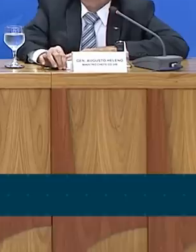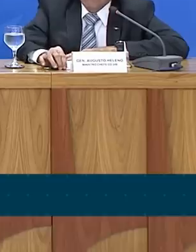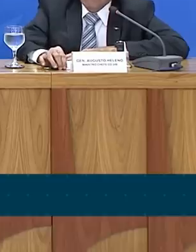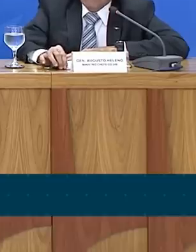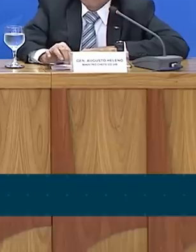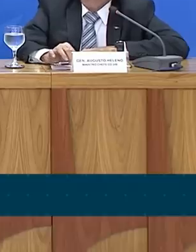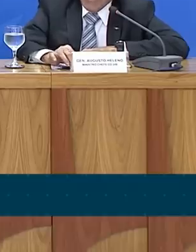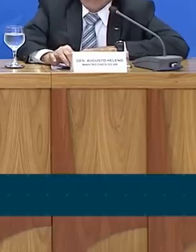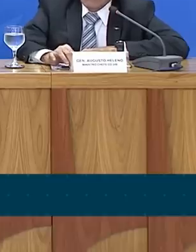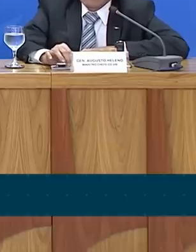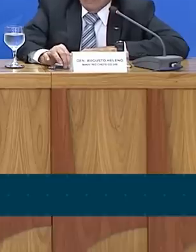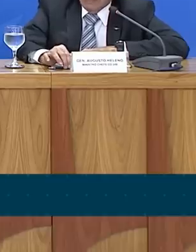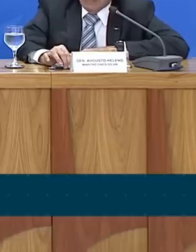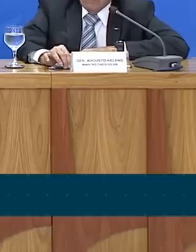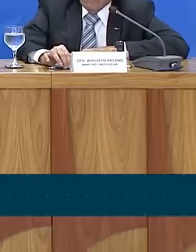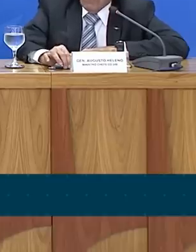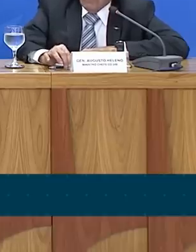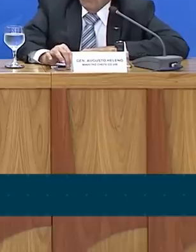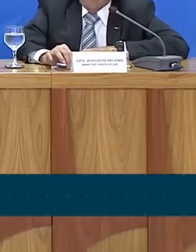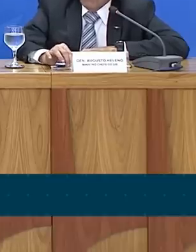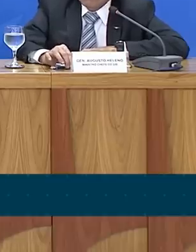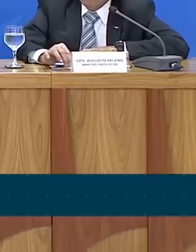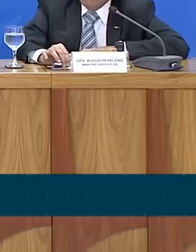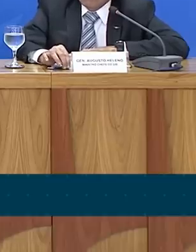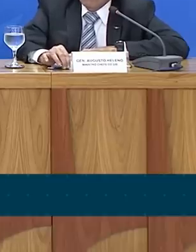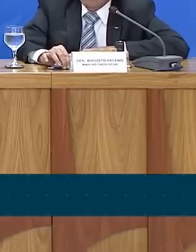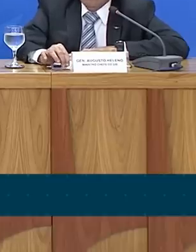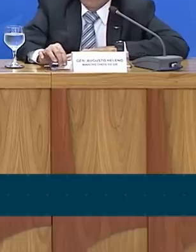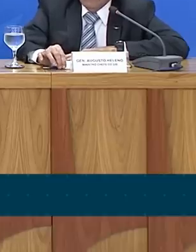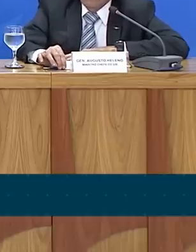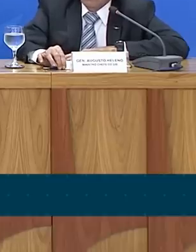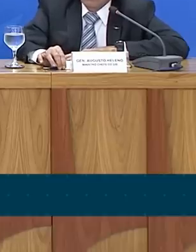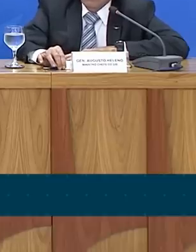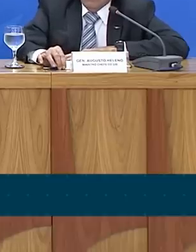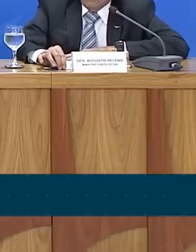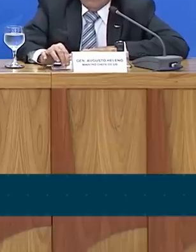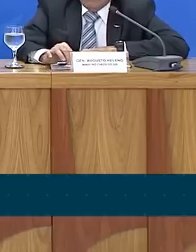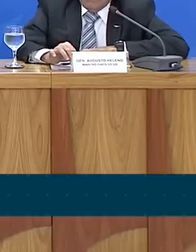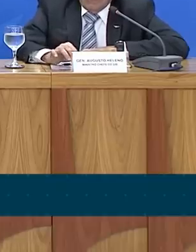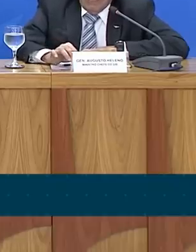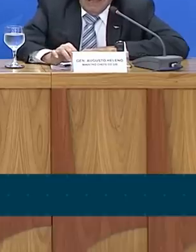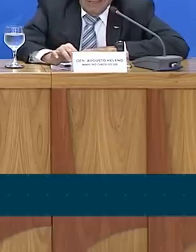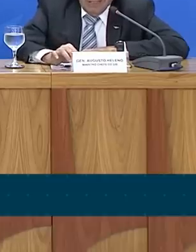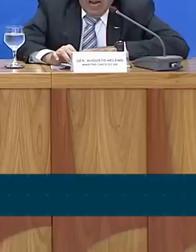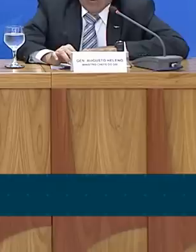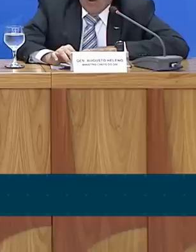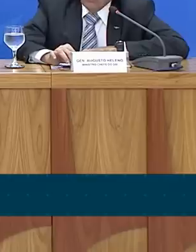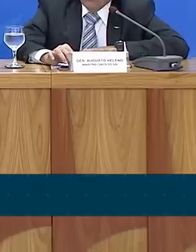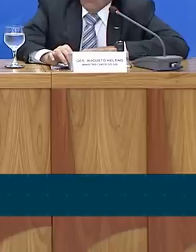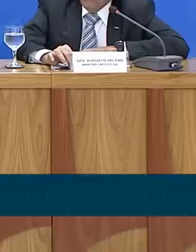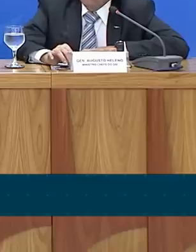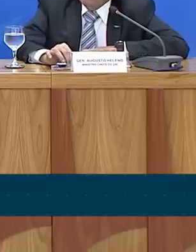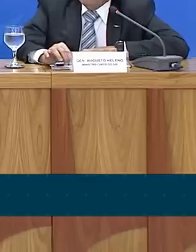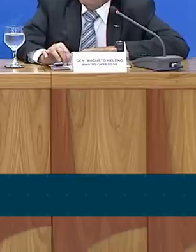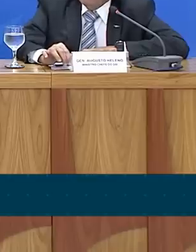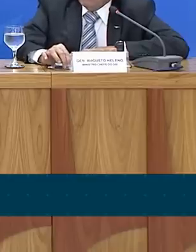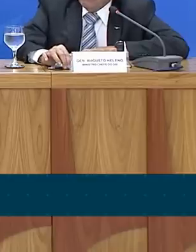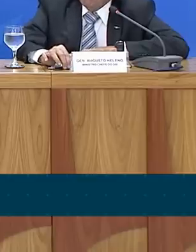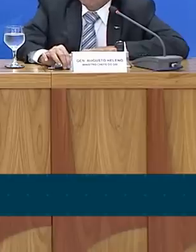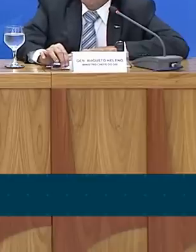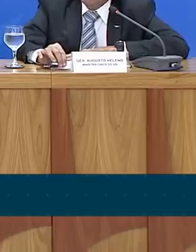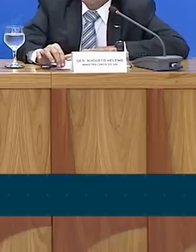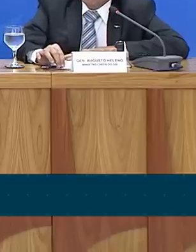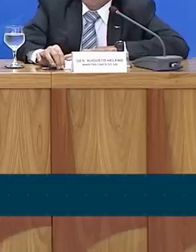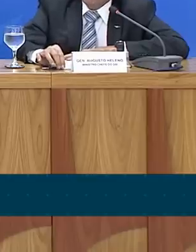floresta que merecem ter uma participação do país de acordo com o